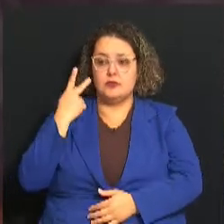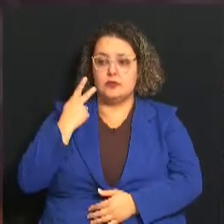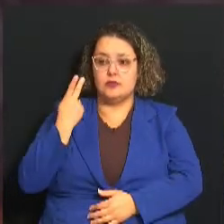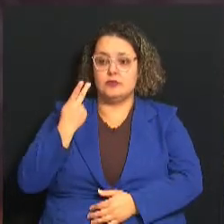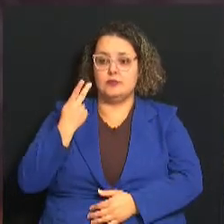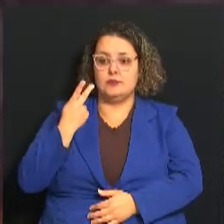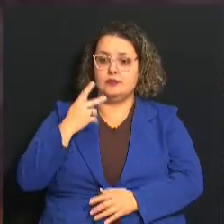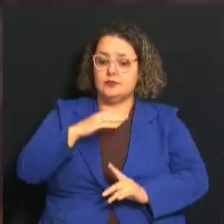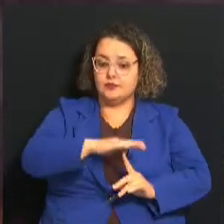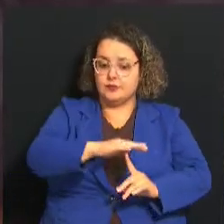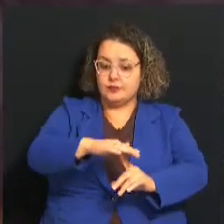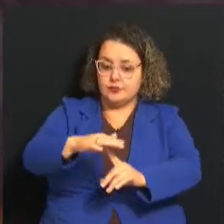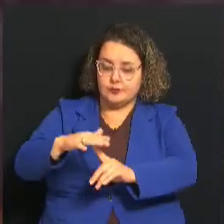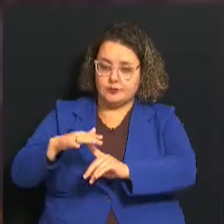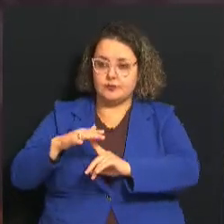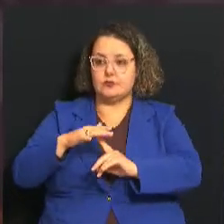Ambientalista